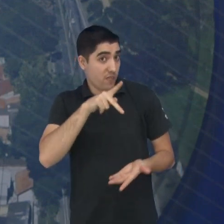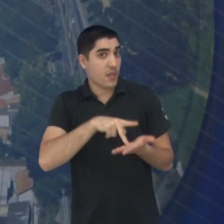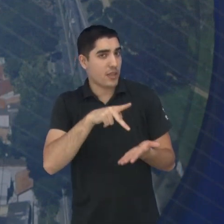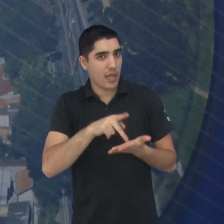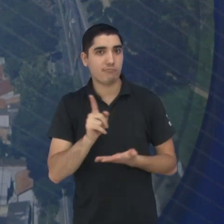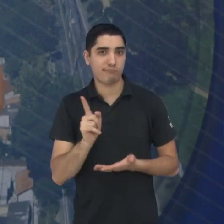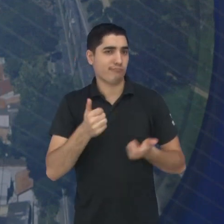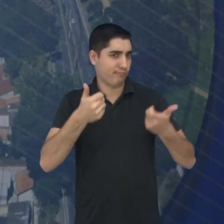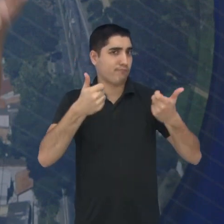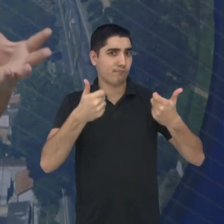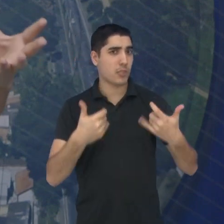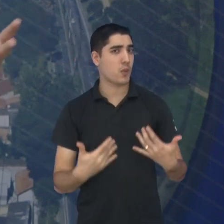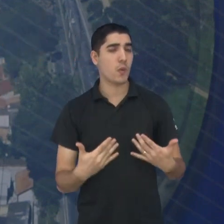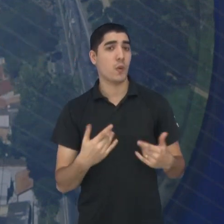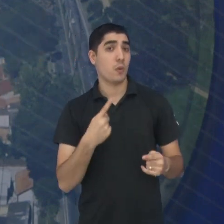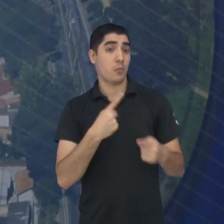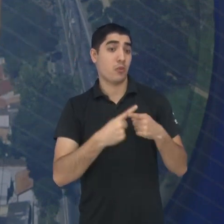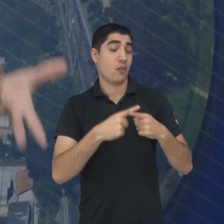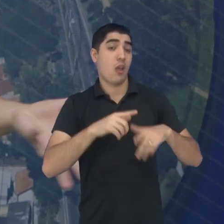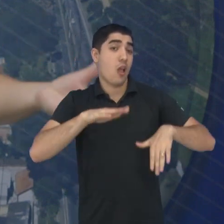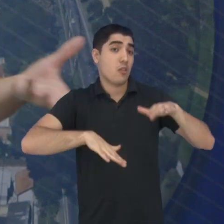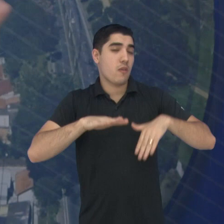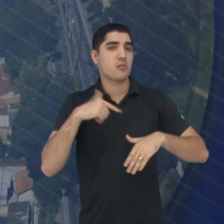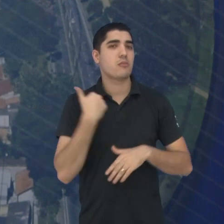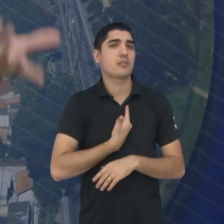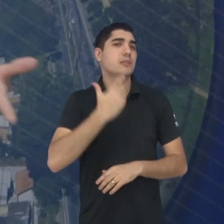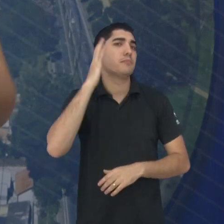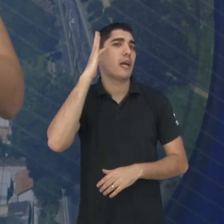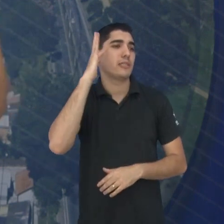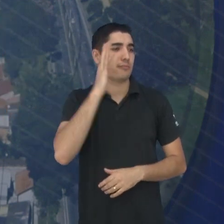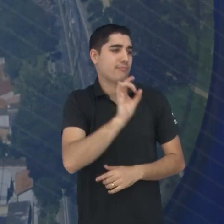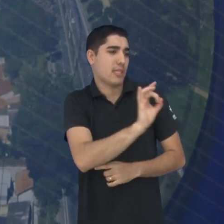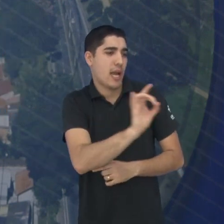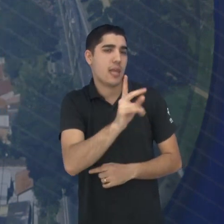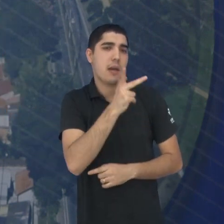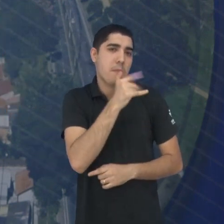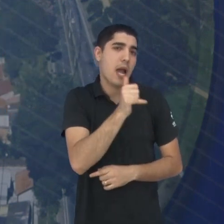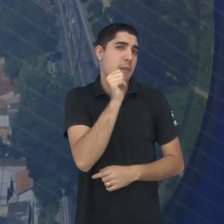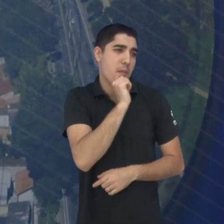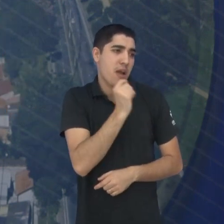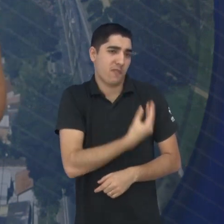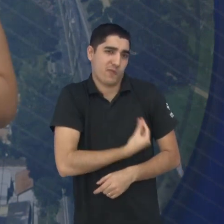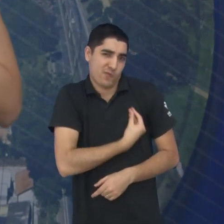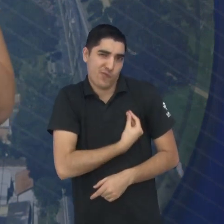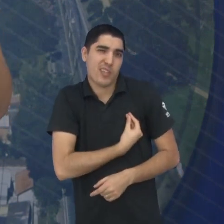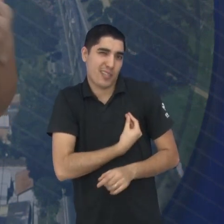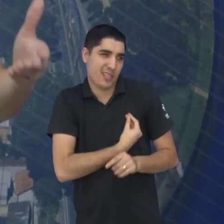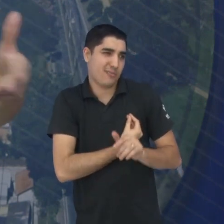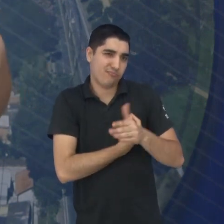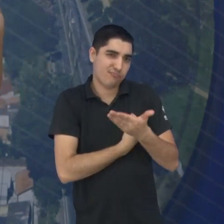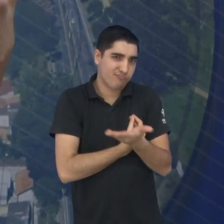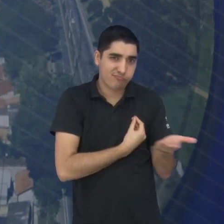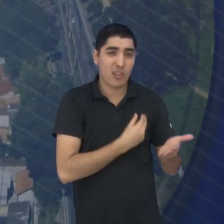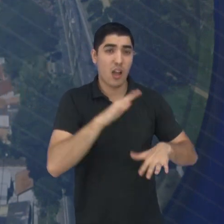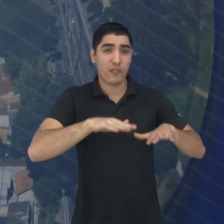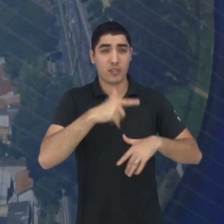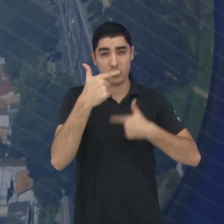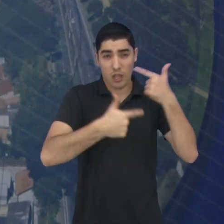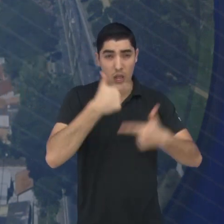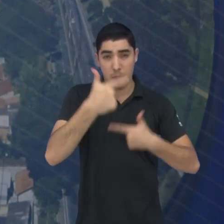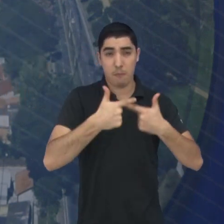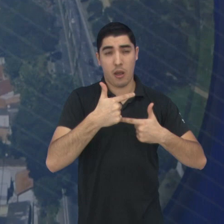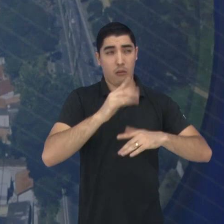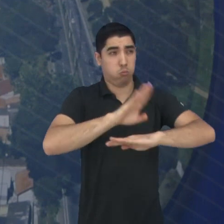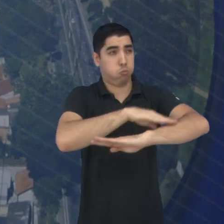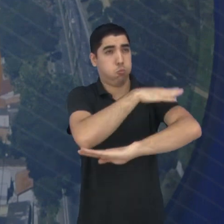fecha, não é mesmo? E ainda mais a gente pegar a realidade dos pais e das mães hoje, muitas vezes trabalha o dia inteiro, fica fora